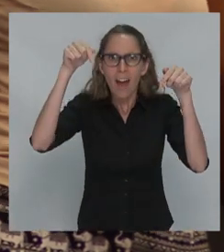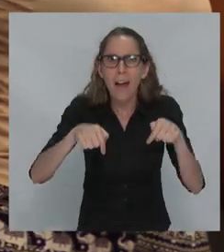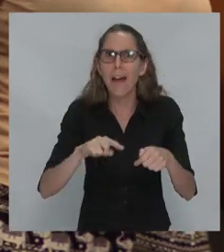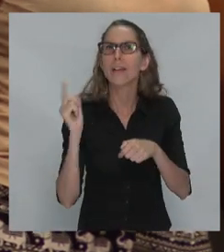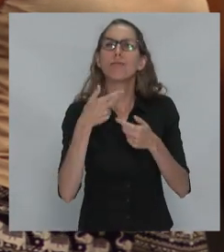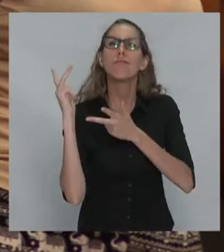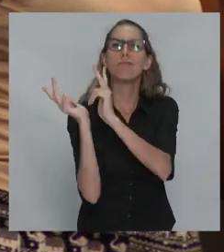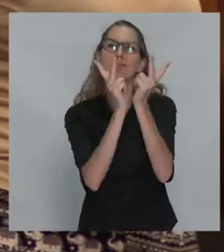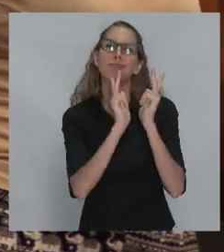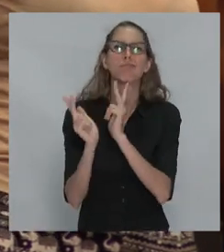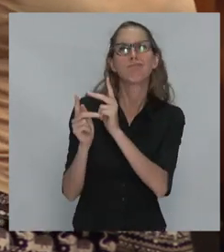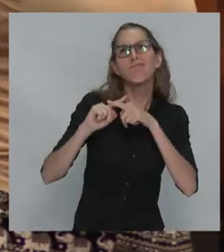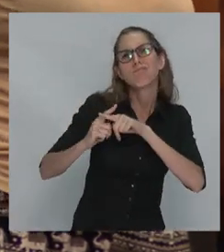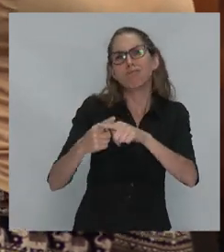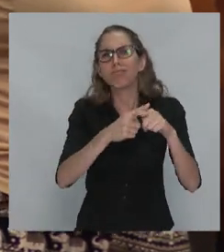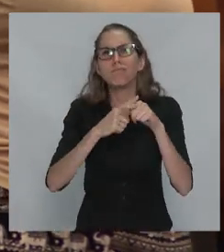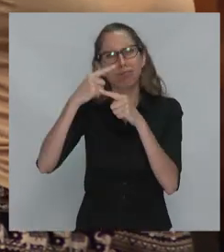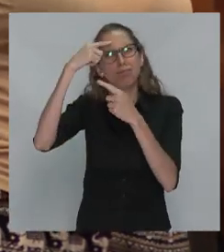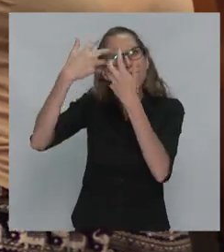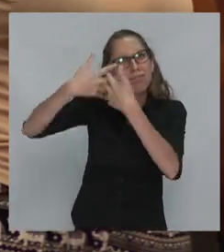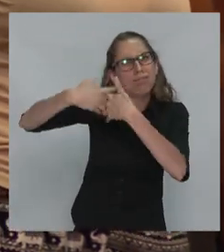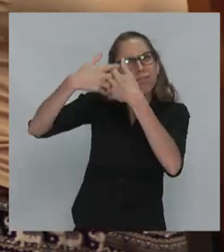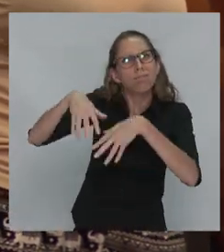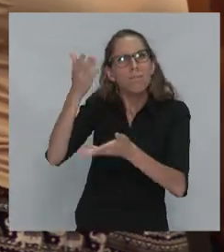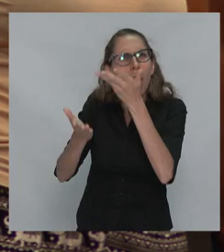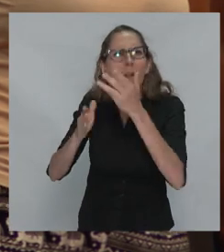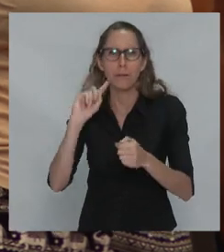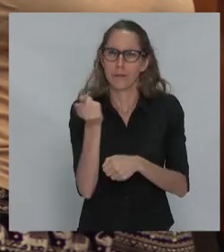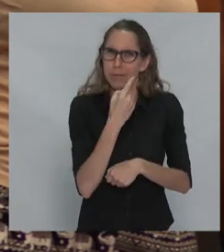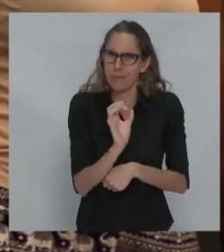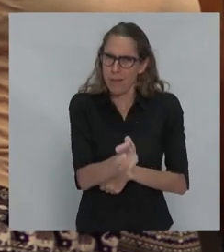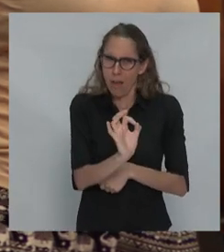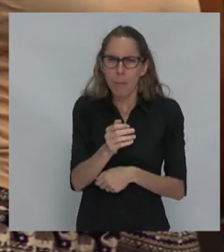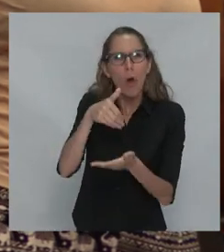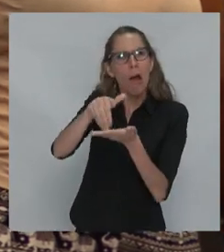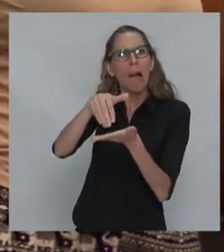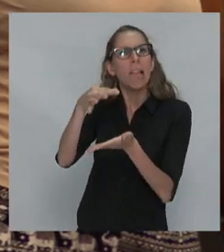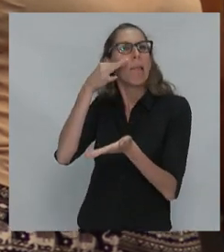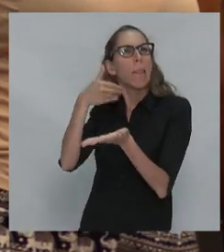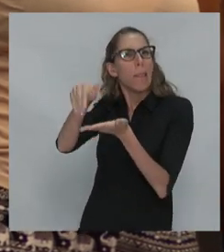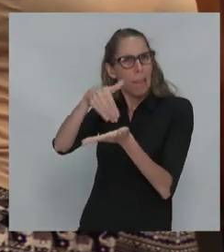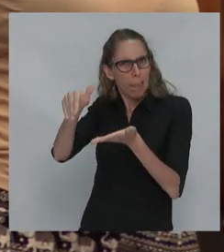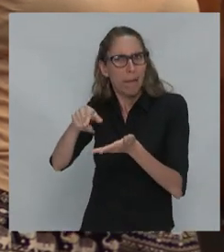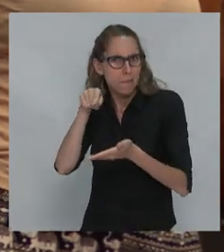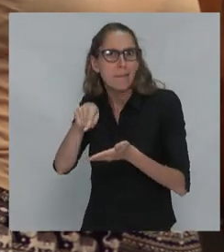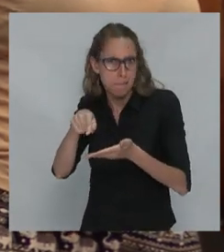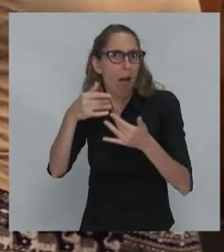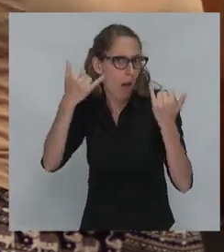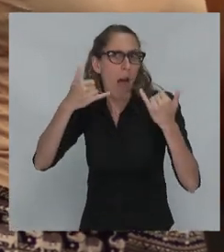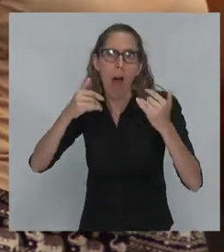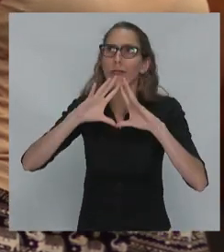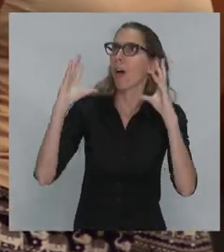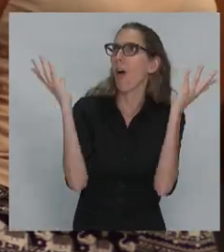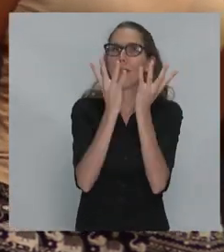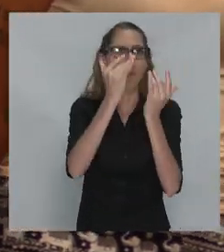o pensamento crítico, sabendo que o racismo é um fenômeno que está no mundo todo e